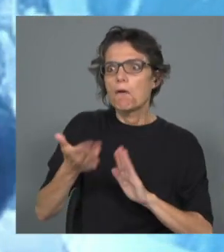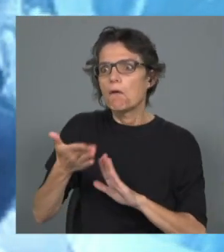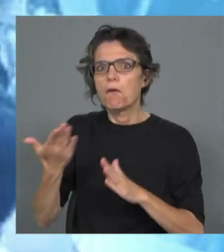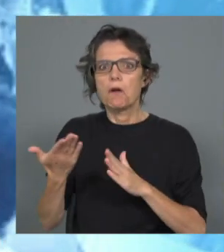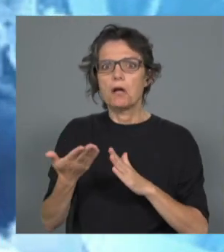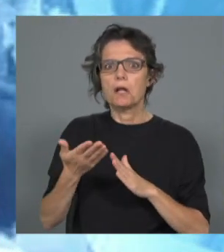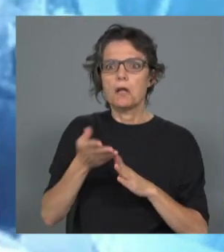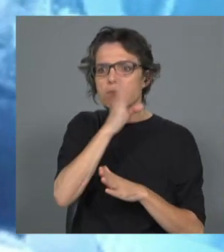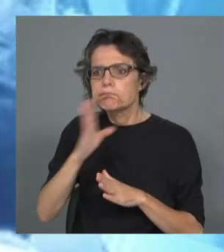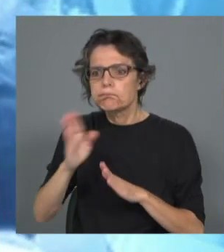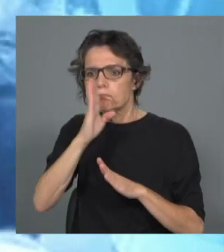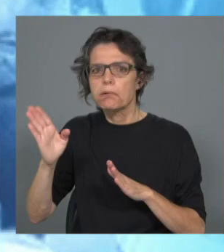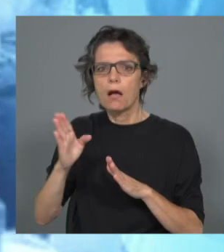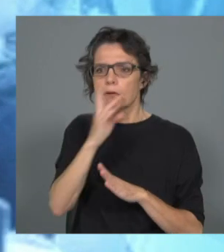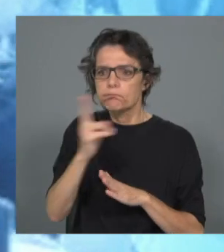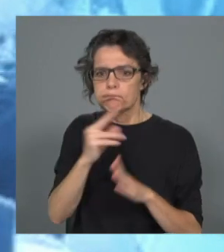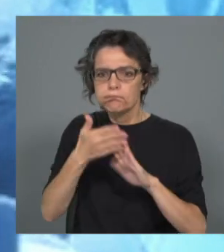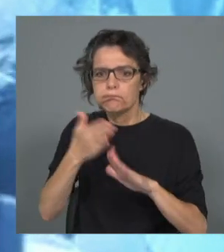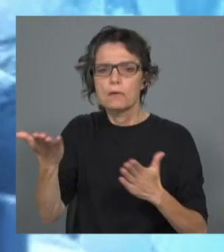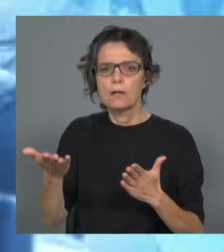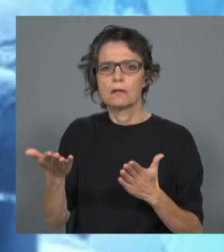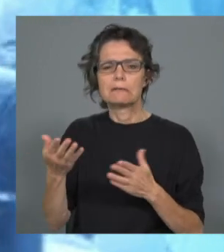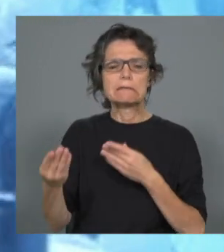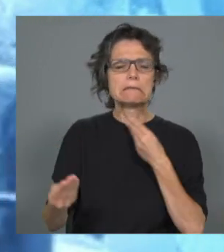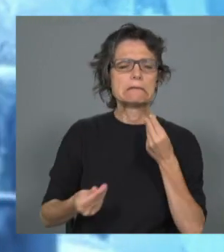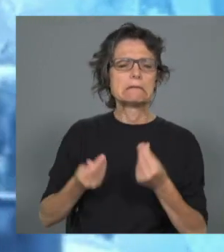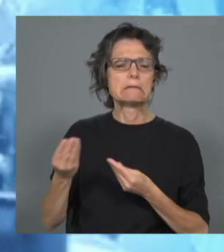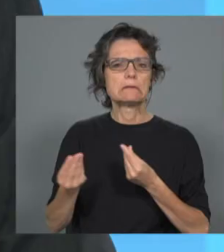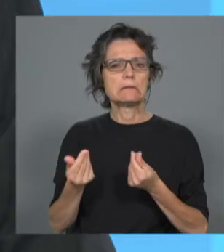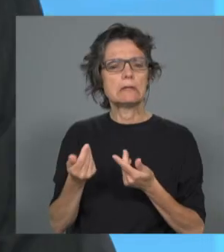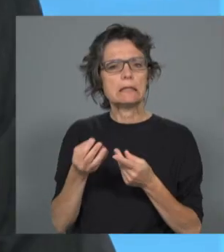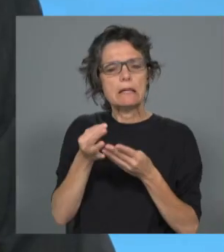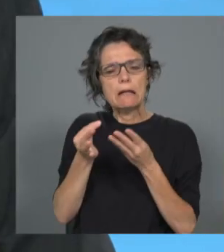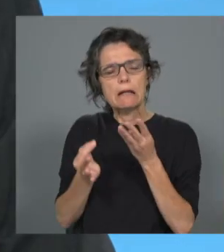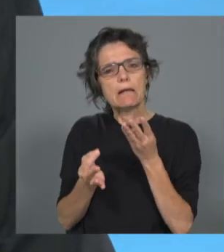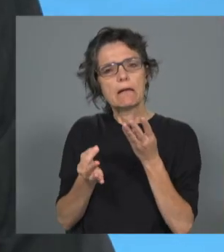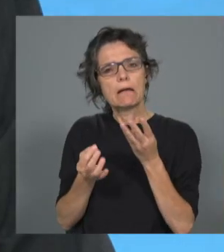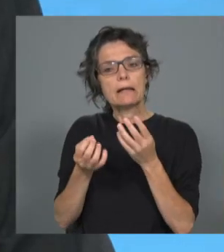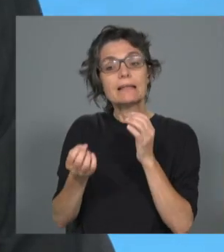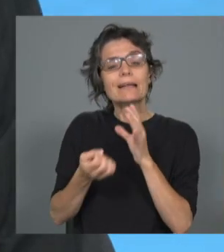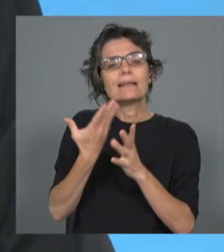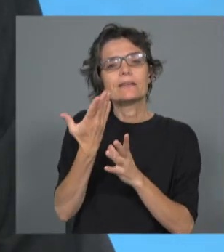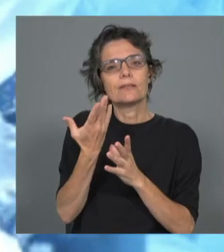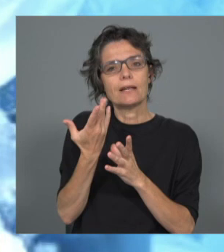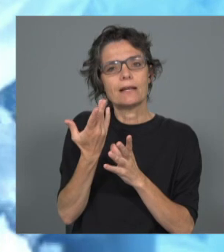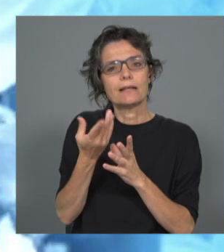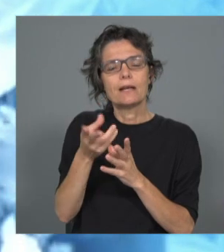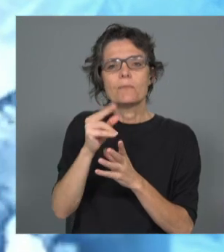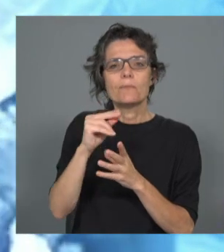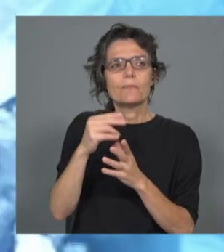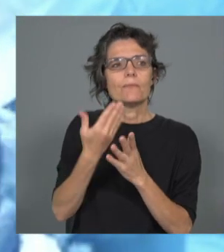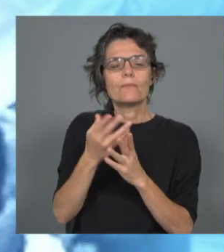tudo previsto e encadeado e deixa de se pensar e de ser criativo. É necessário esta frescura